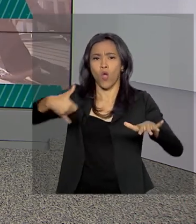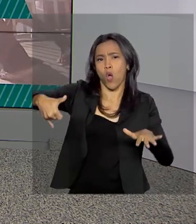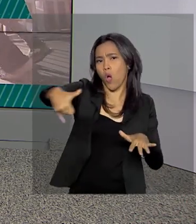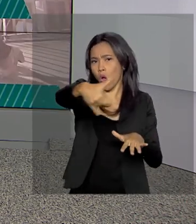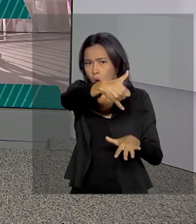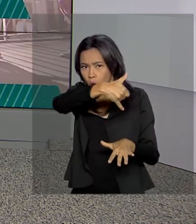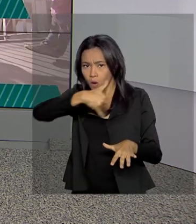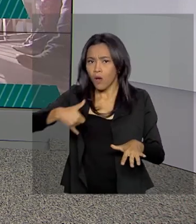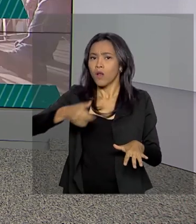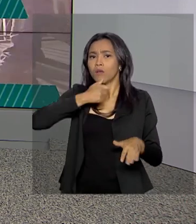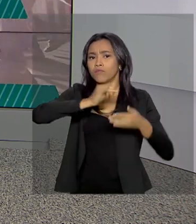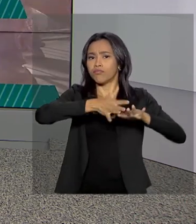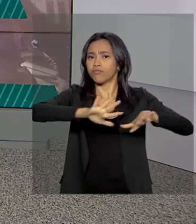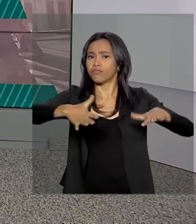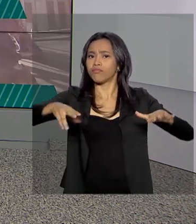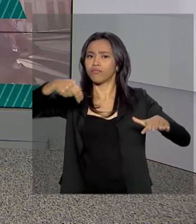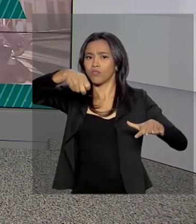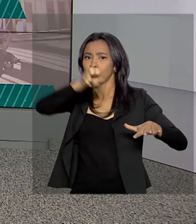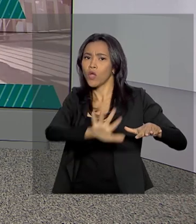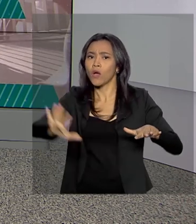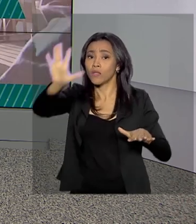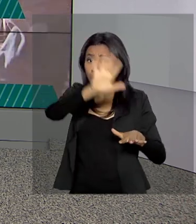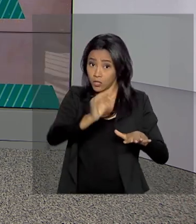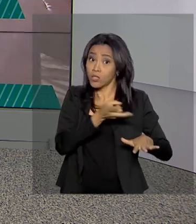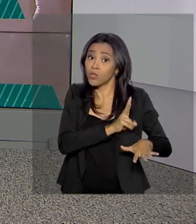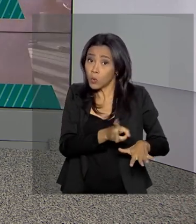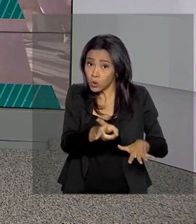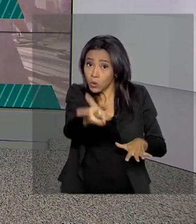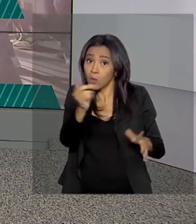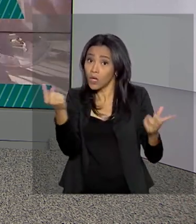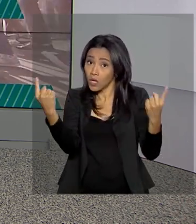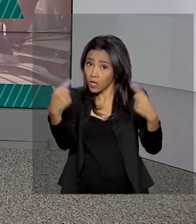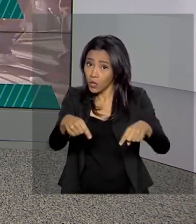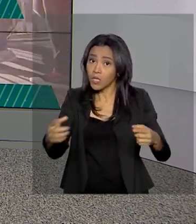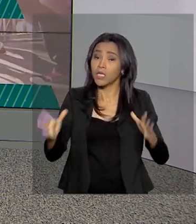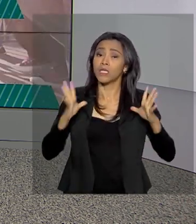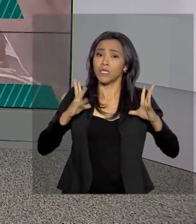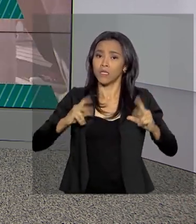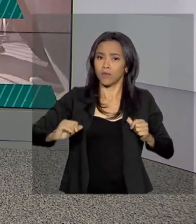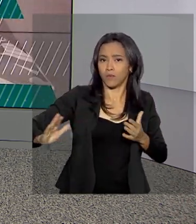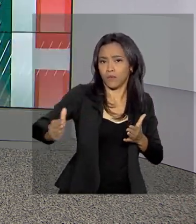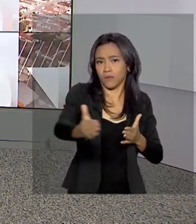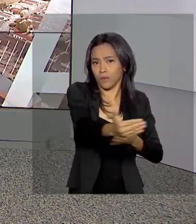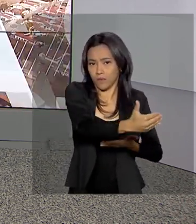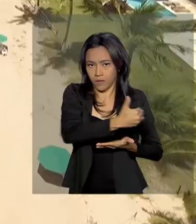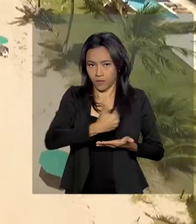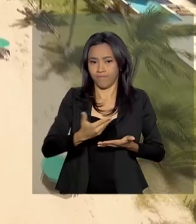do Nordeste e continuam também as ações de combate ao óleo e limpeza das praias.